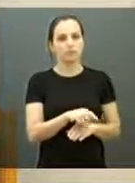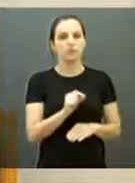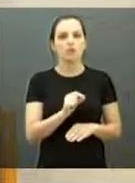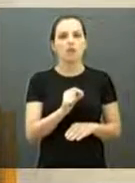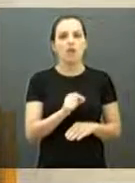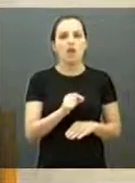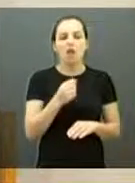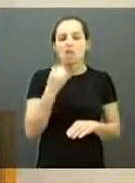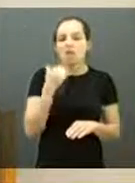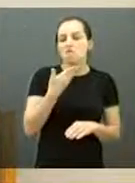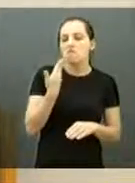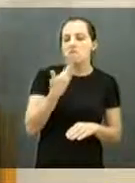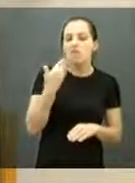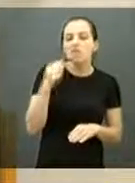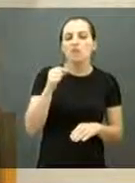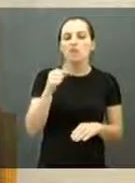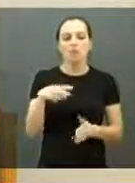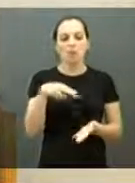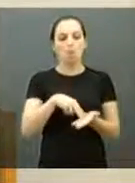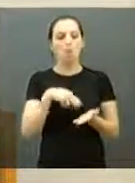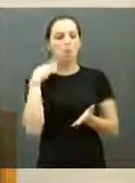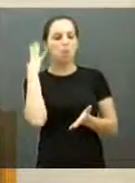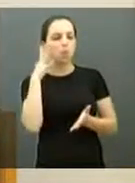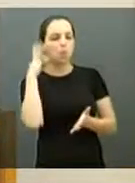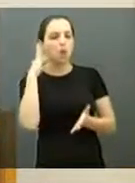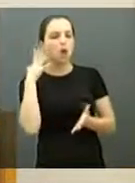É mais fácil vir aqui falar, defendo o povo.